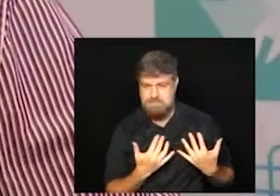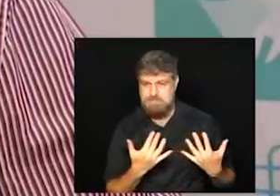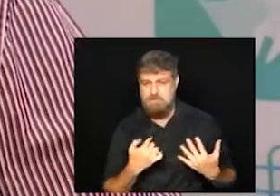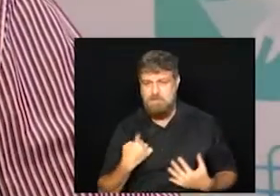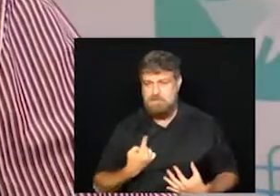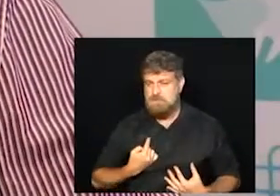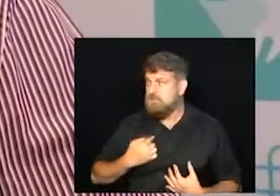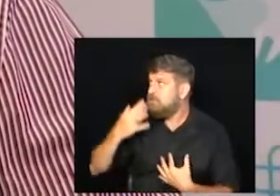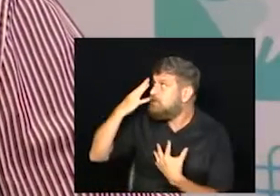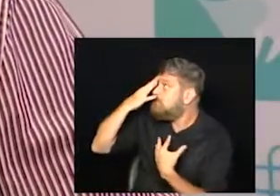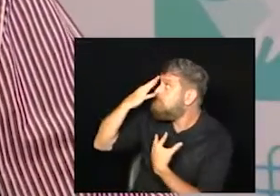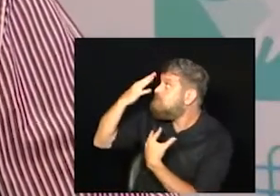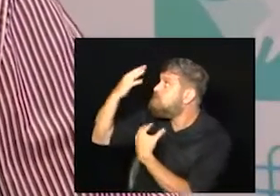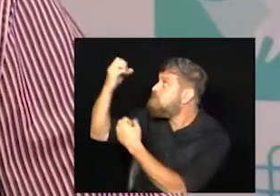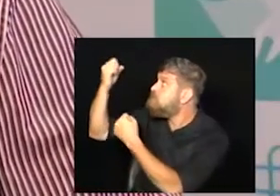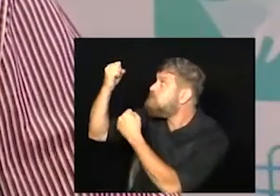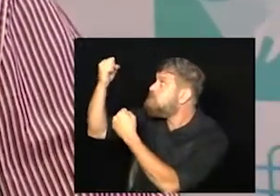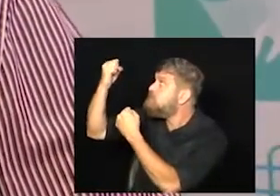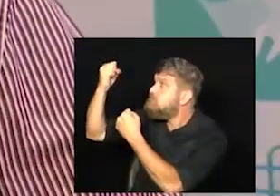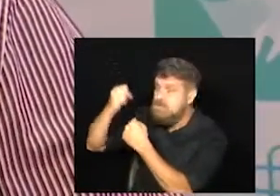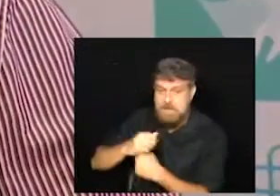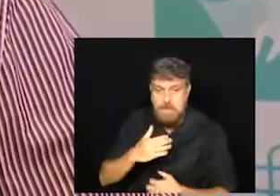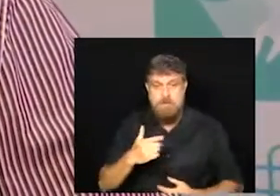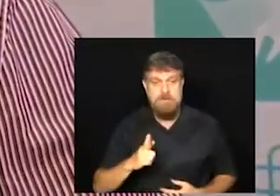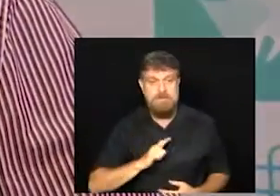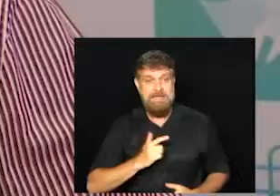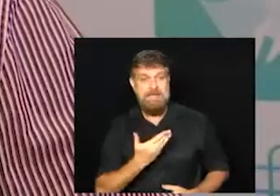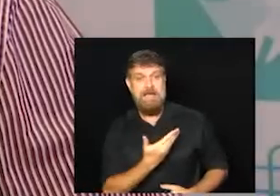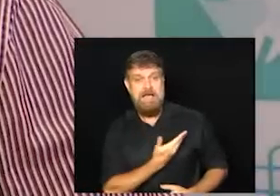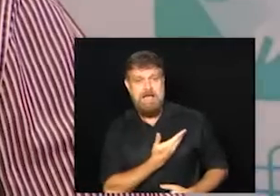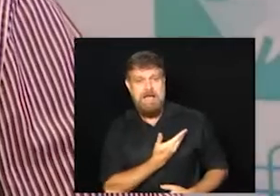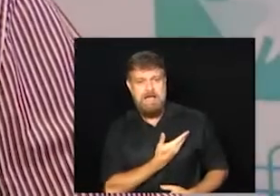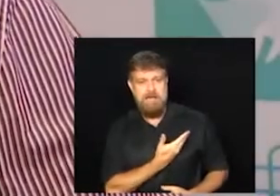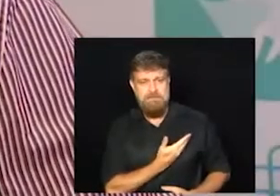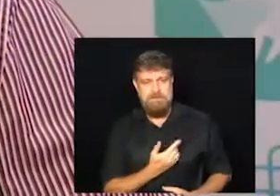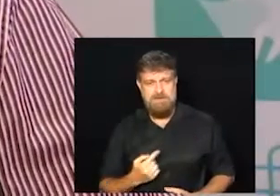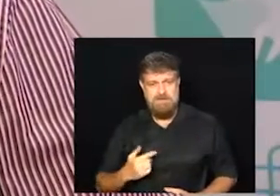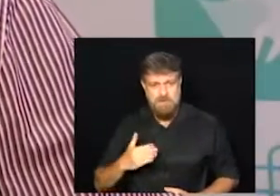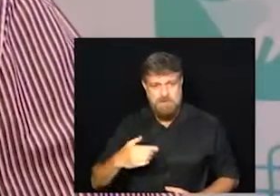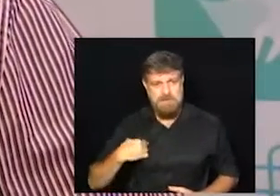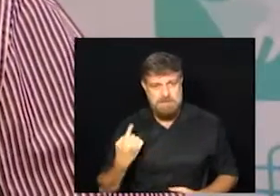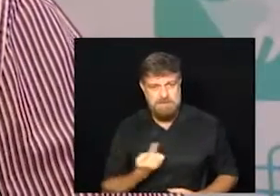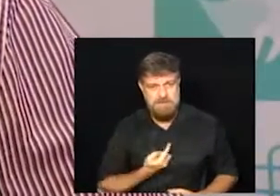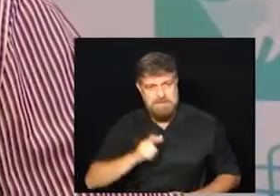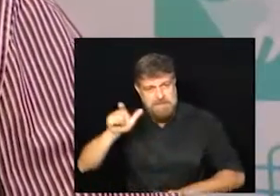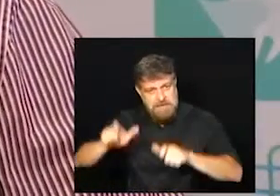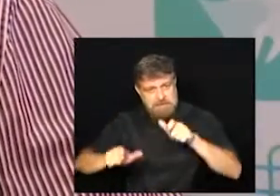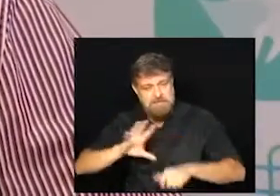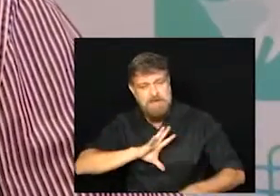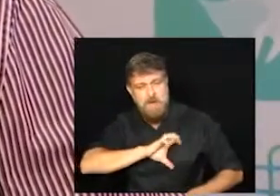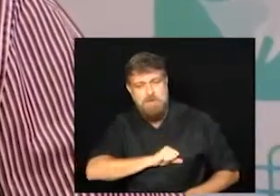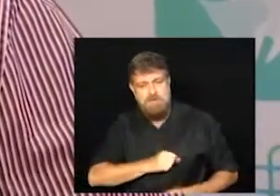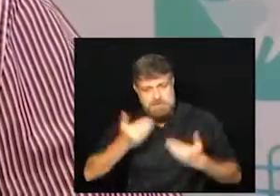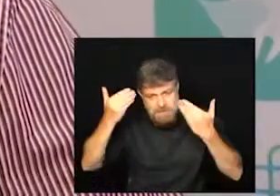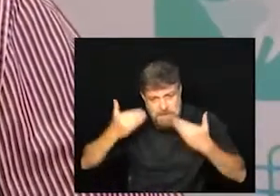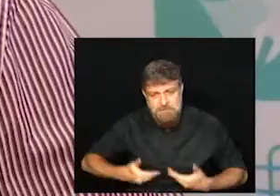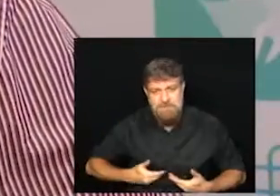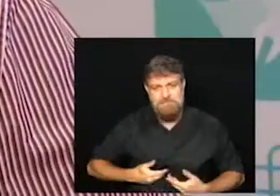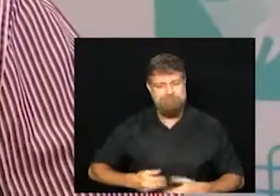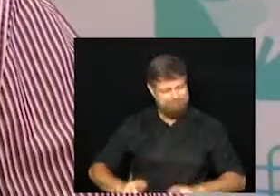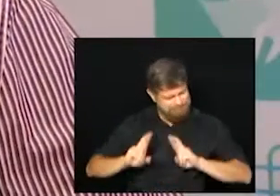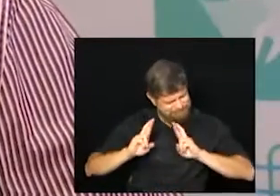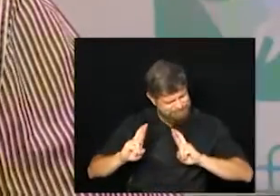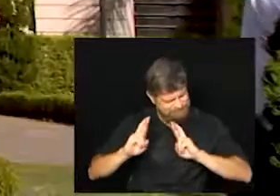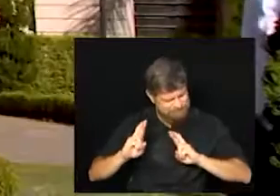tem fé, quando a gente tem amigo, quando a gente tem gente que gosta da gente, vai dar tudo